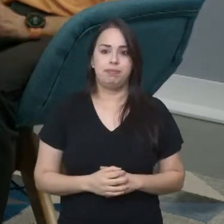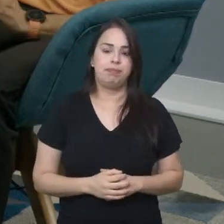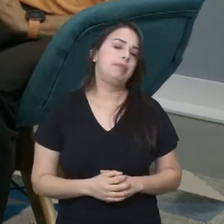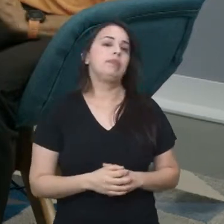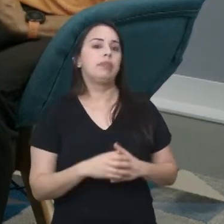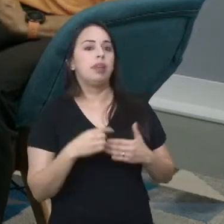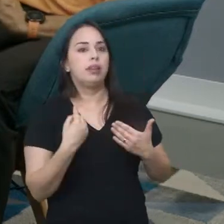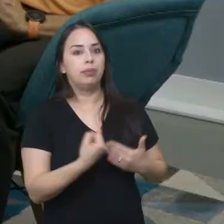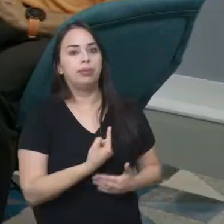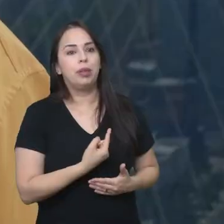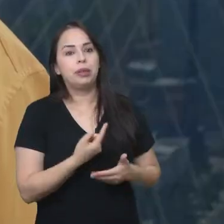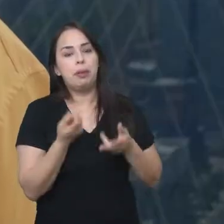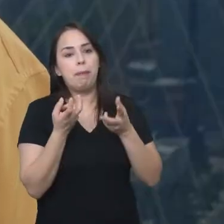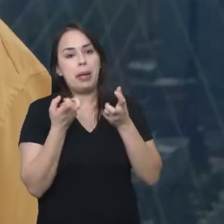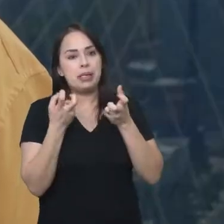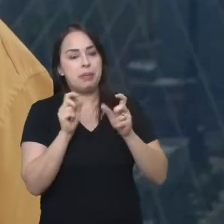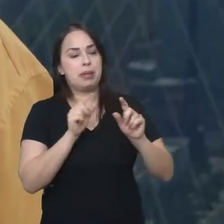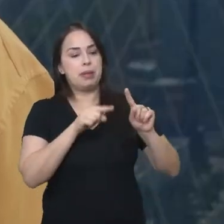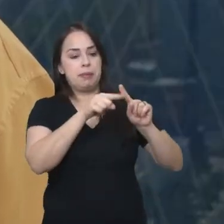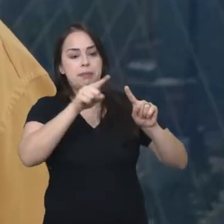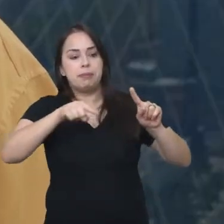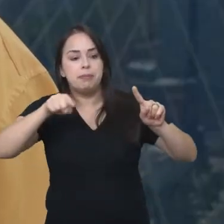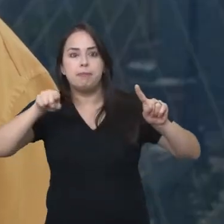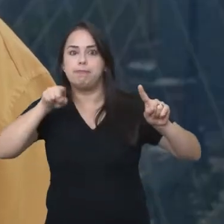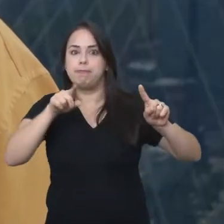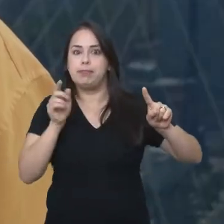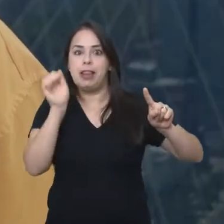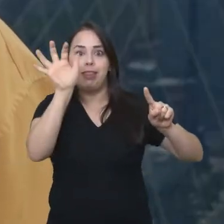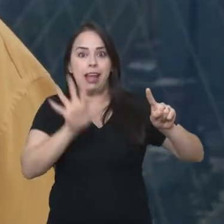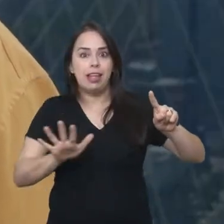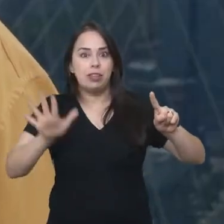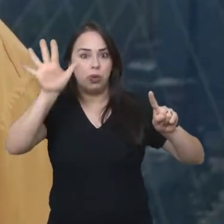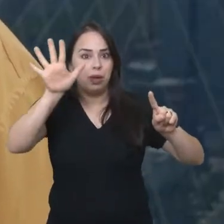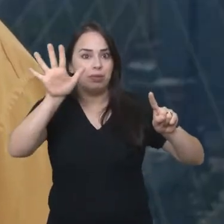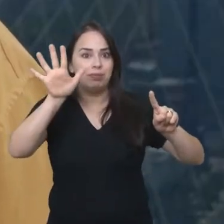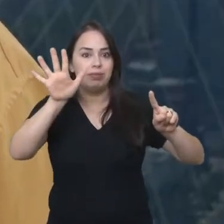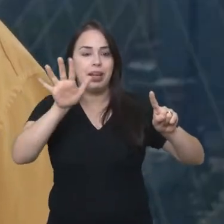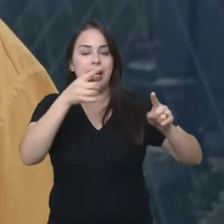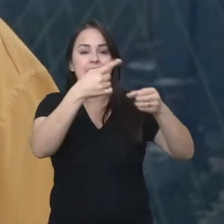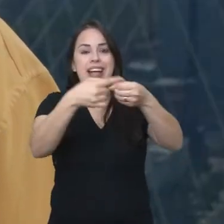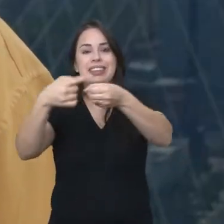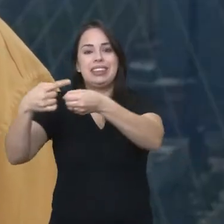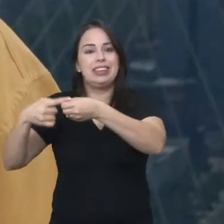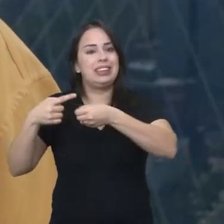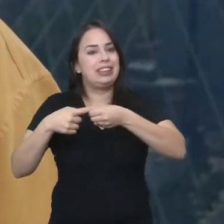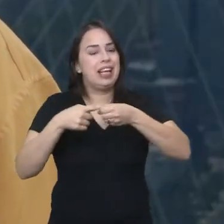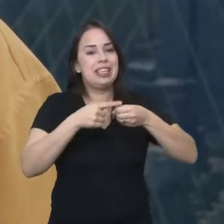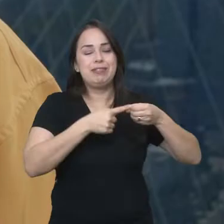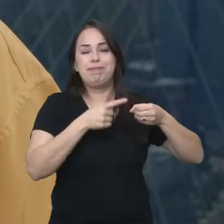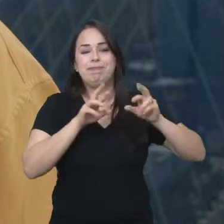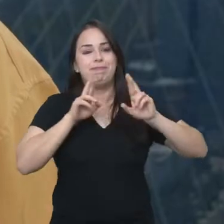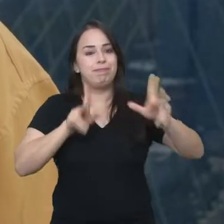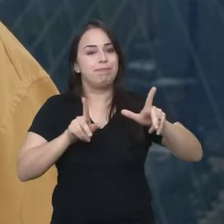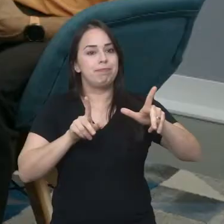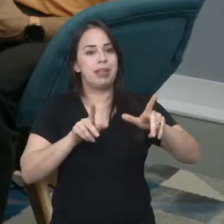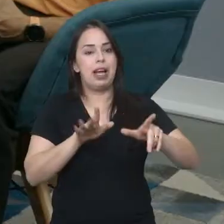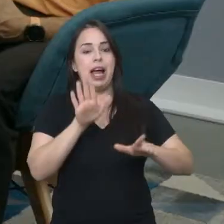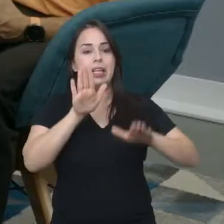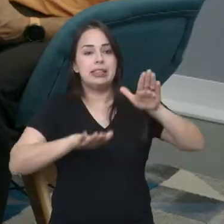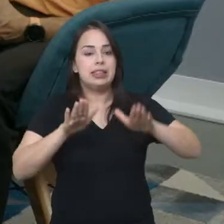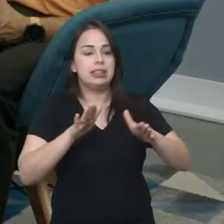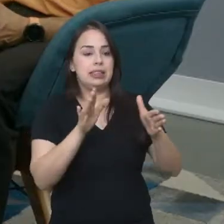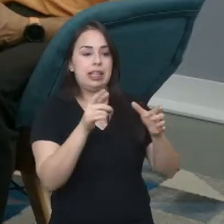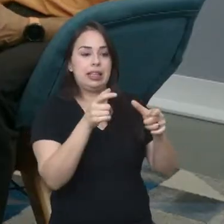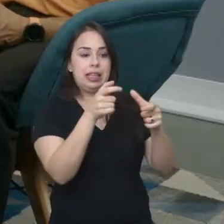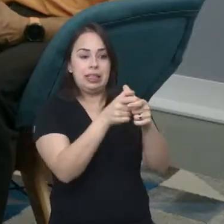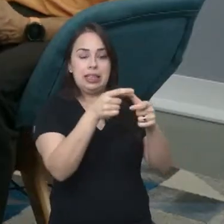que a gente percebe é que, como é um dado nacional, né, cada cidade tem a sua realidade, né? Tem cidade em que você vai ter um pouco mais